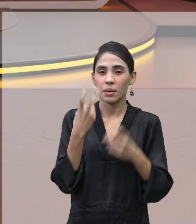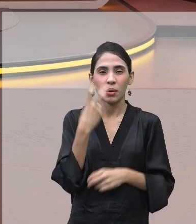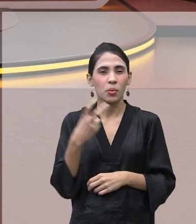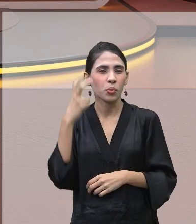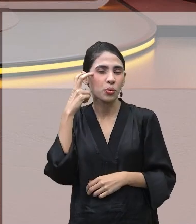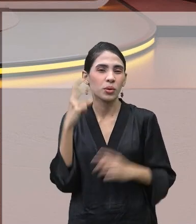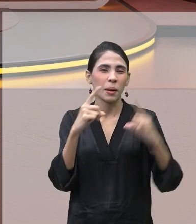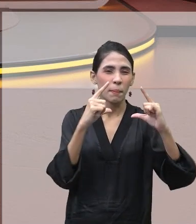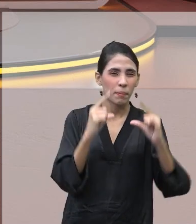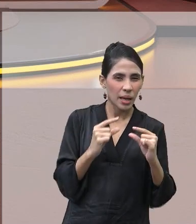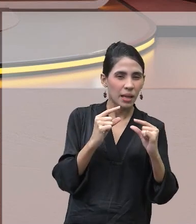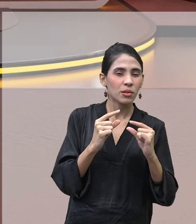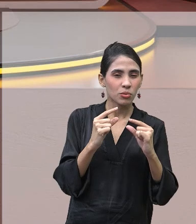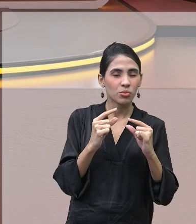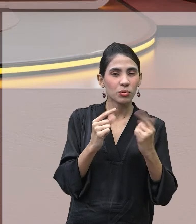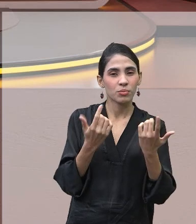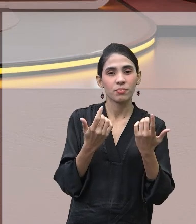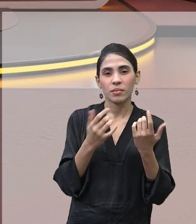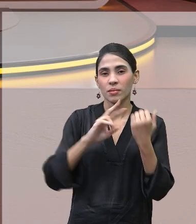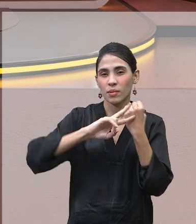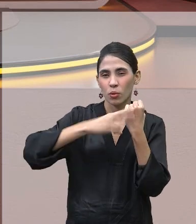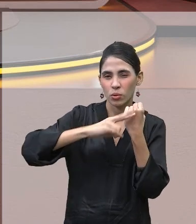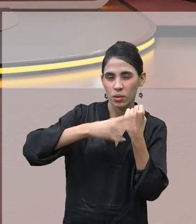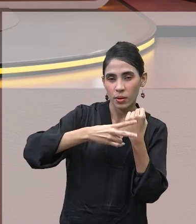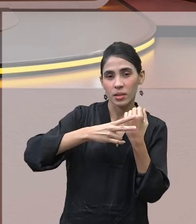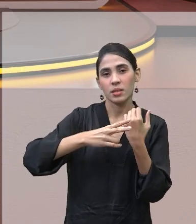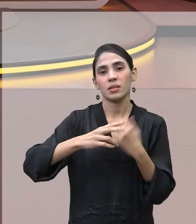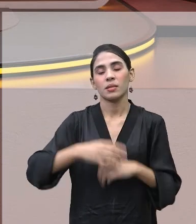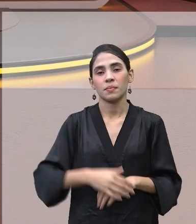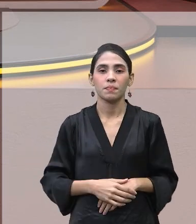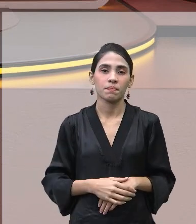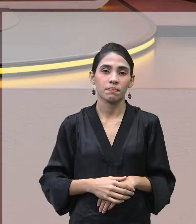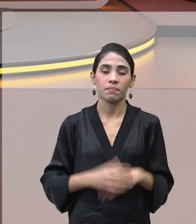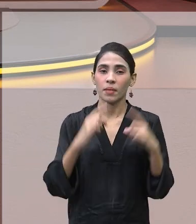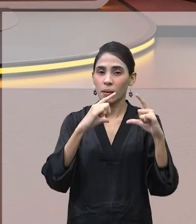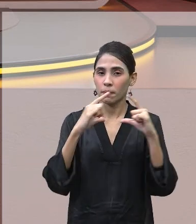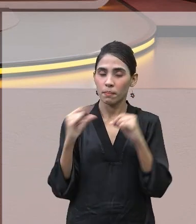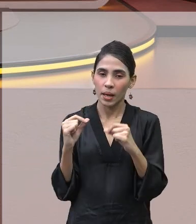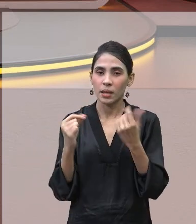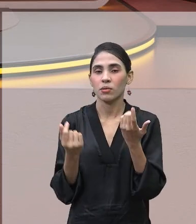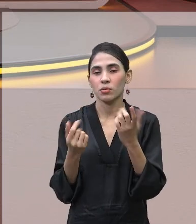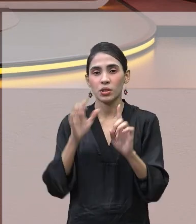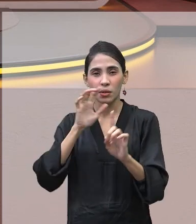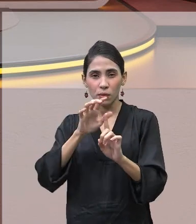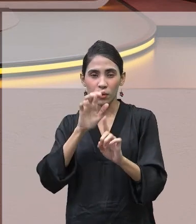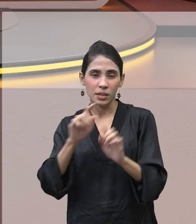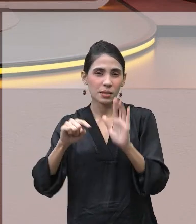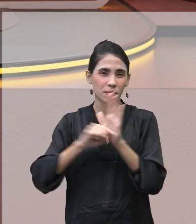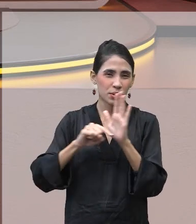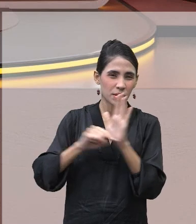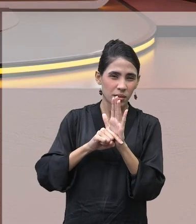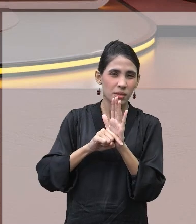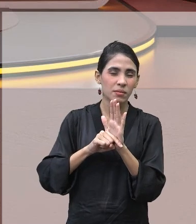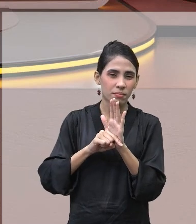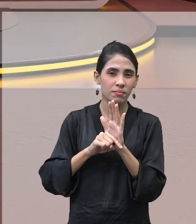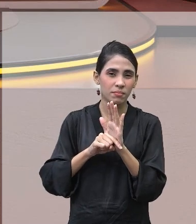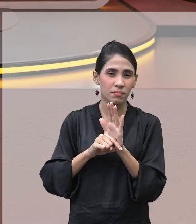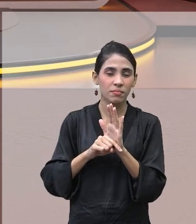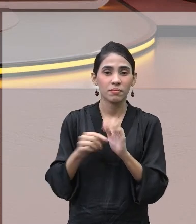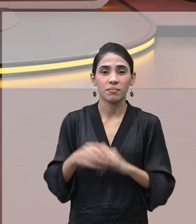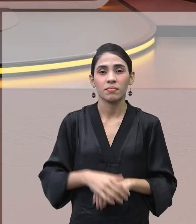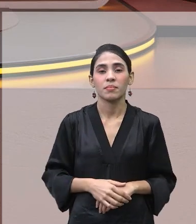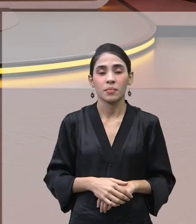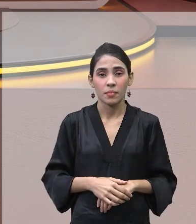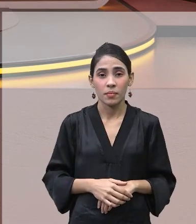causa impacto, que menos põe a sua mão, deixa a sua pegada ambiental negativa em forma de